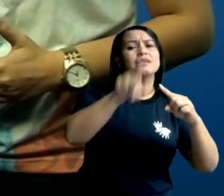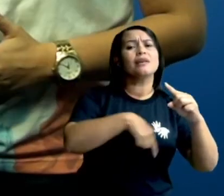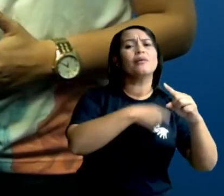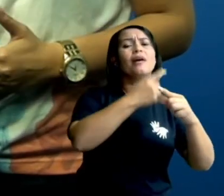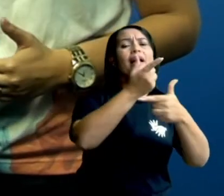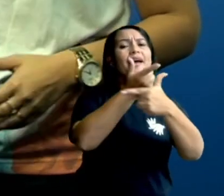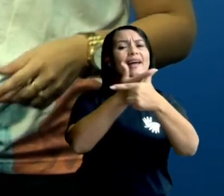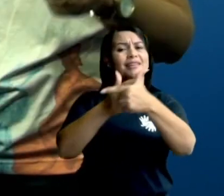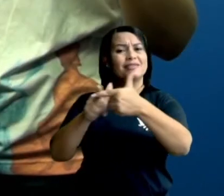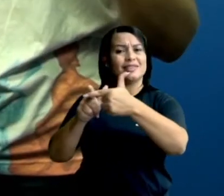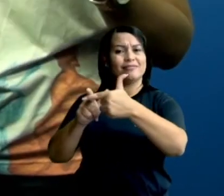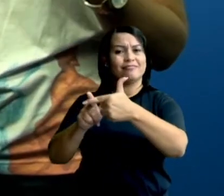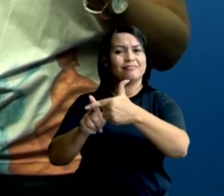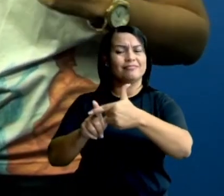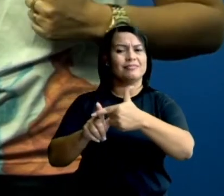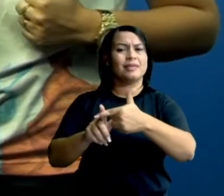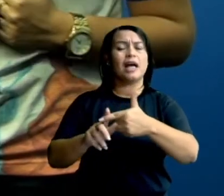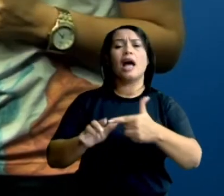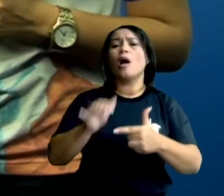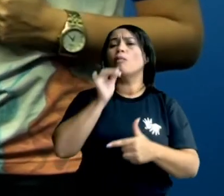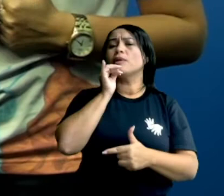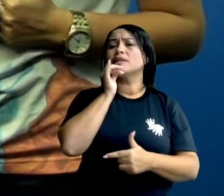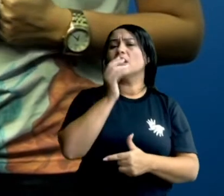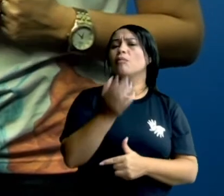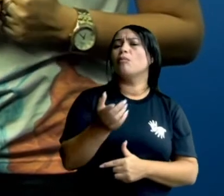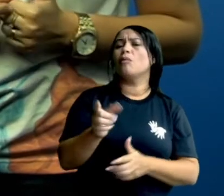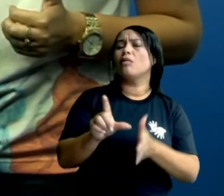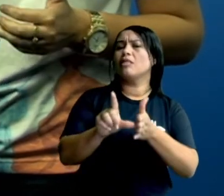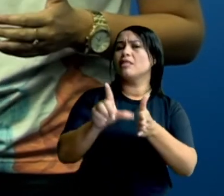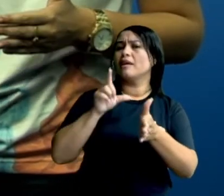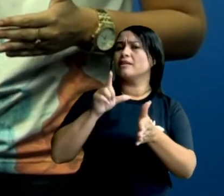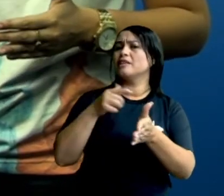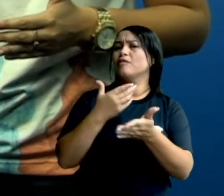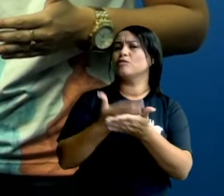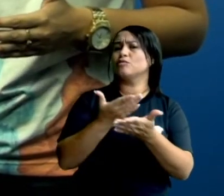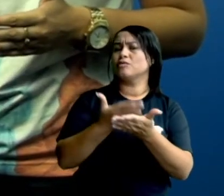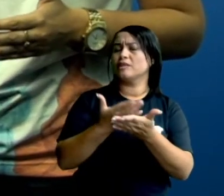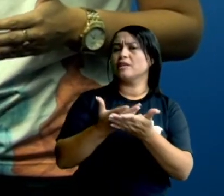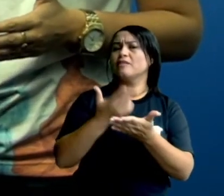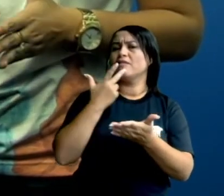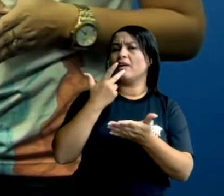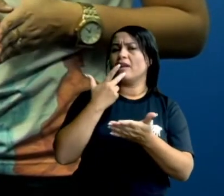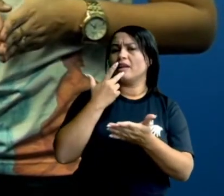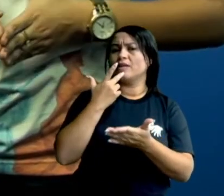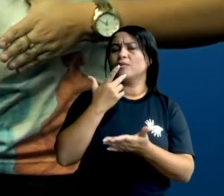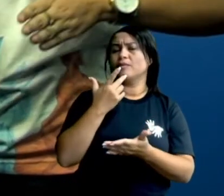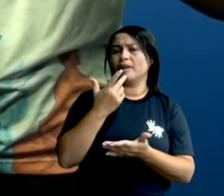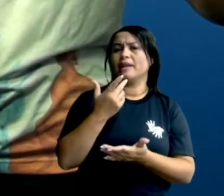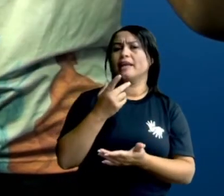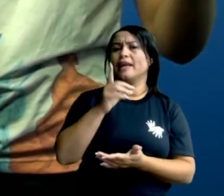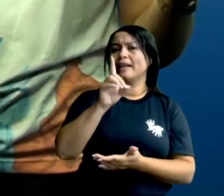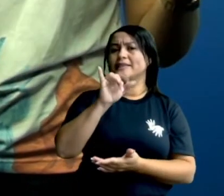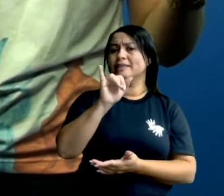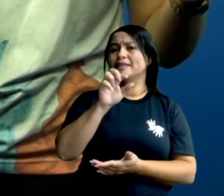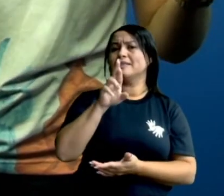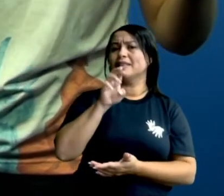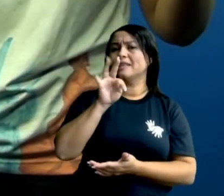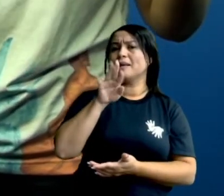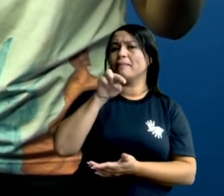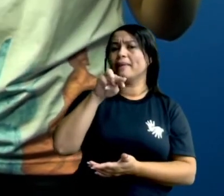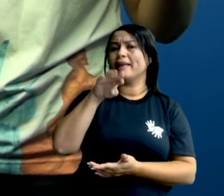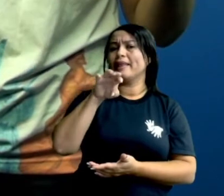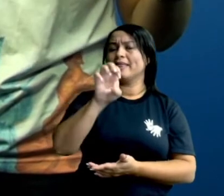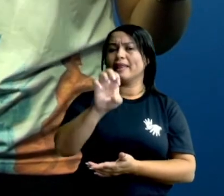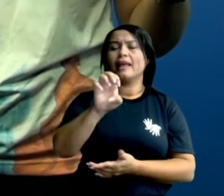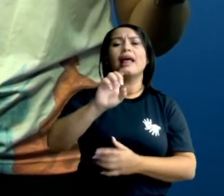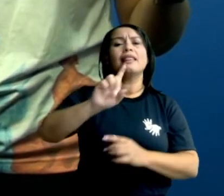a divisão. No exemplo anterior, né, quando a gente estava estudando diretamente proporcional, era multiplicava de um lado